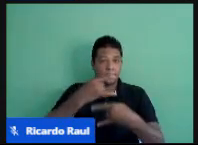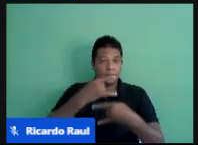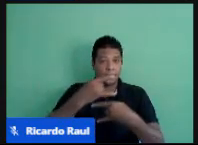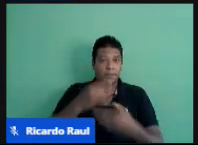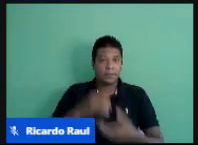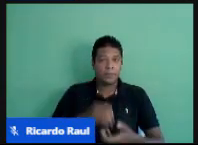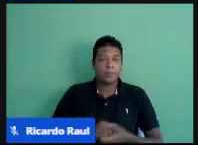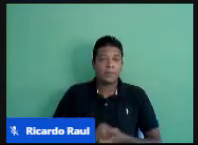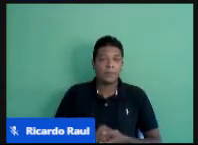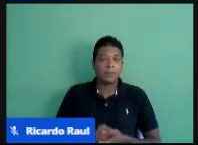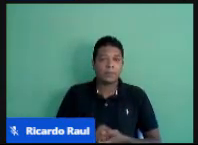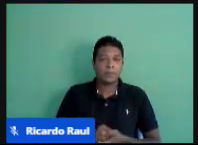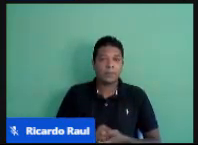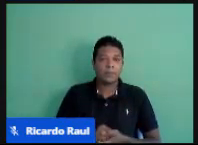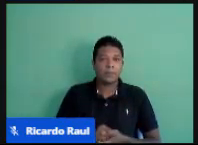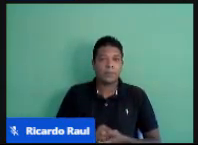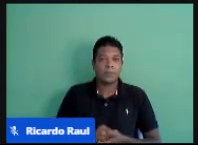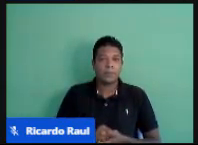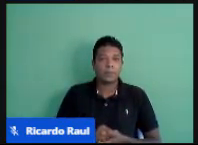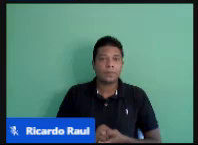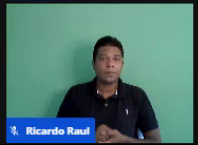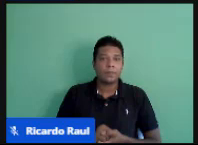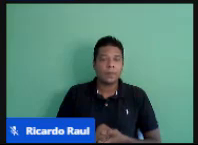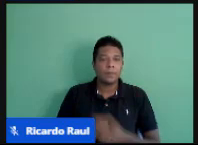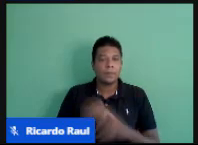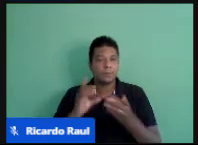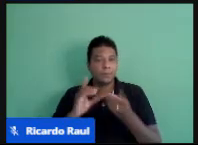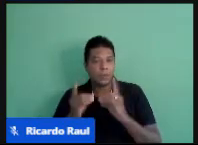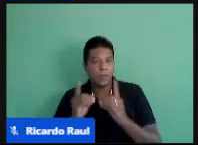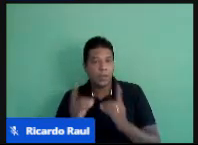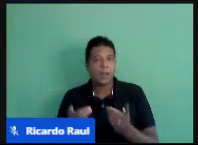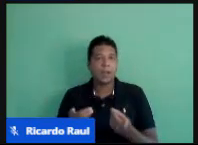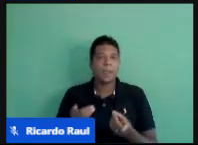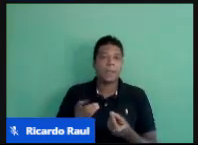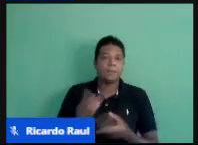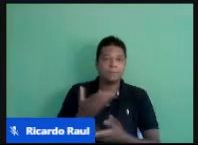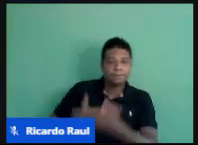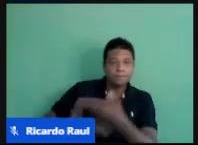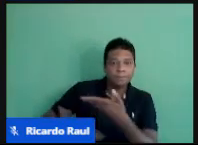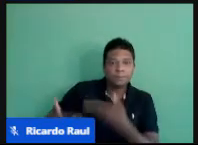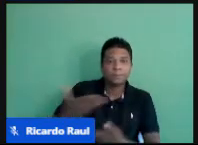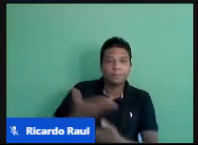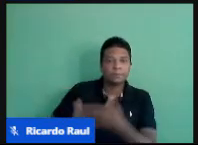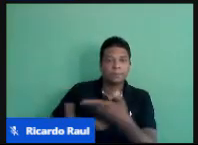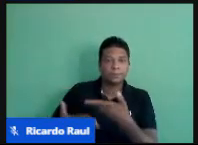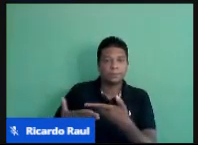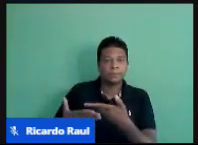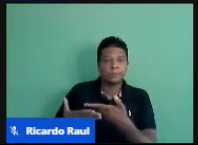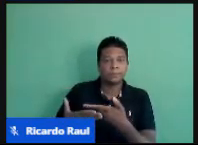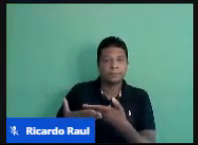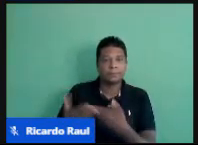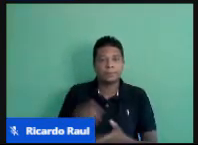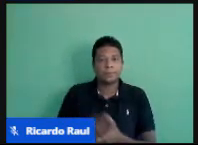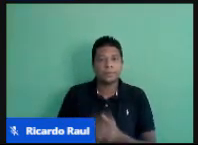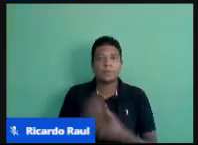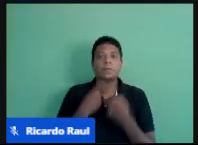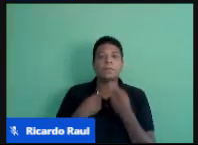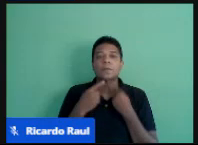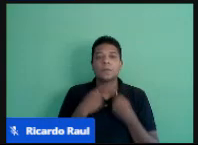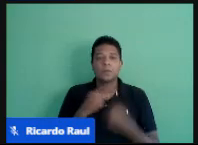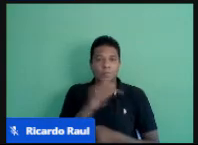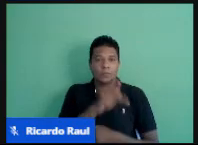o pontapé inicial para esse diálogo, para essas interações que nós gostaríamos, né, de fazer com os